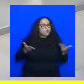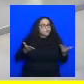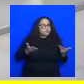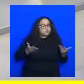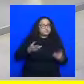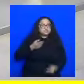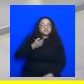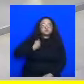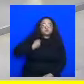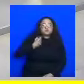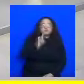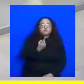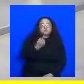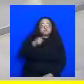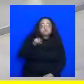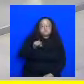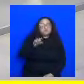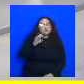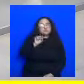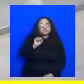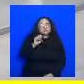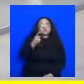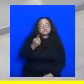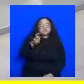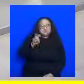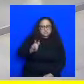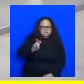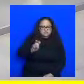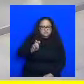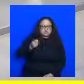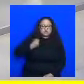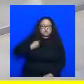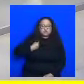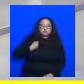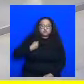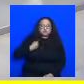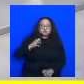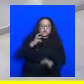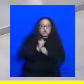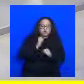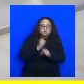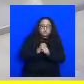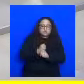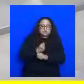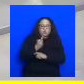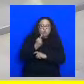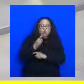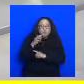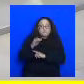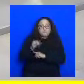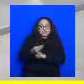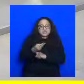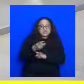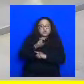concurso 1815 da Time Mania, o prêmio estimado está acumulado em